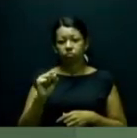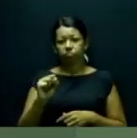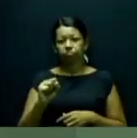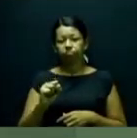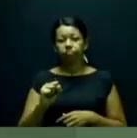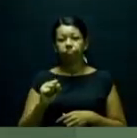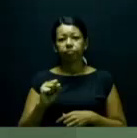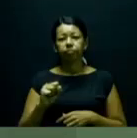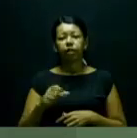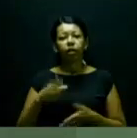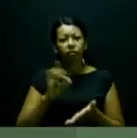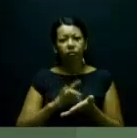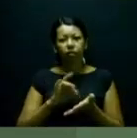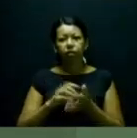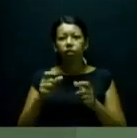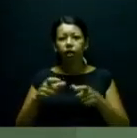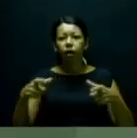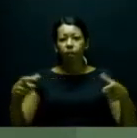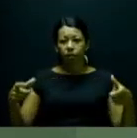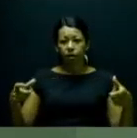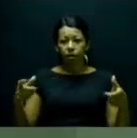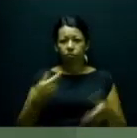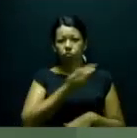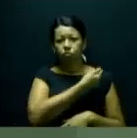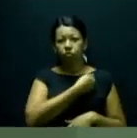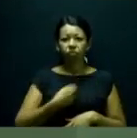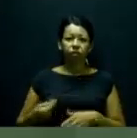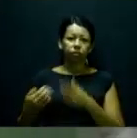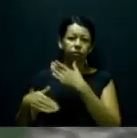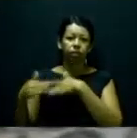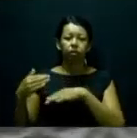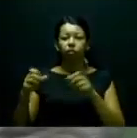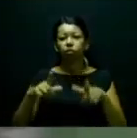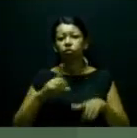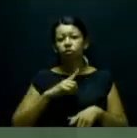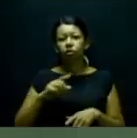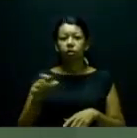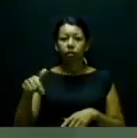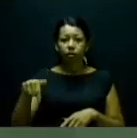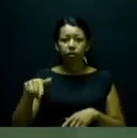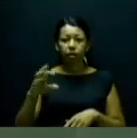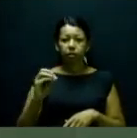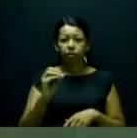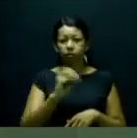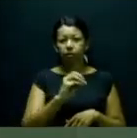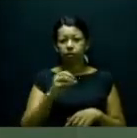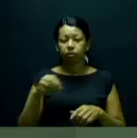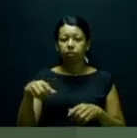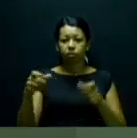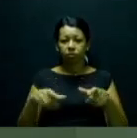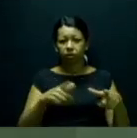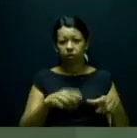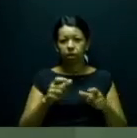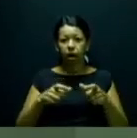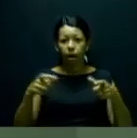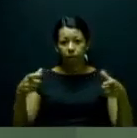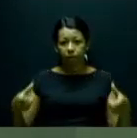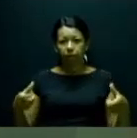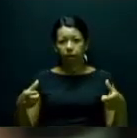realmente aumentaram do governo anterior, onde tinham aproximadamente 700 vagas, aumentaram